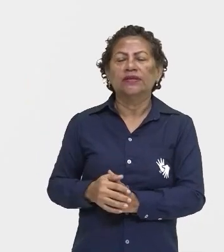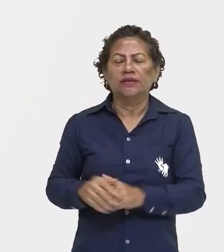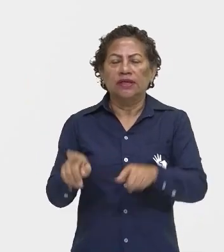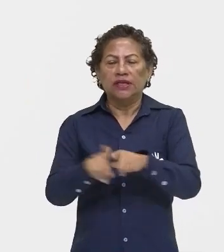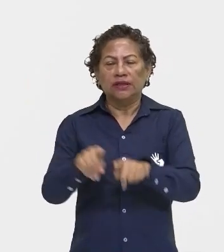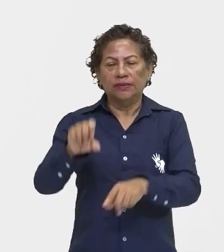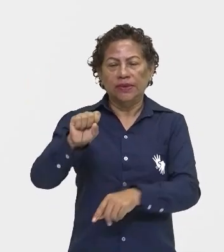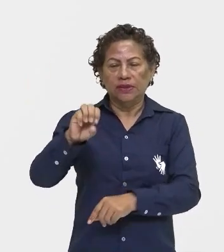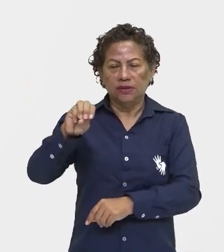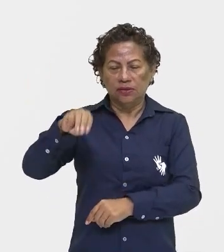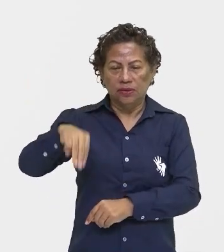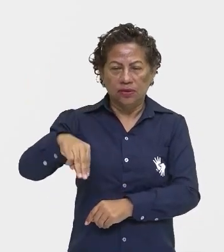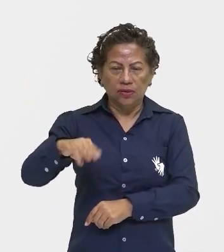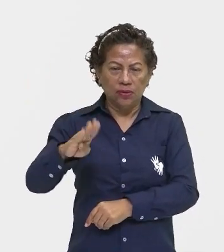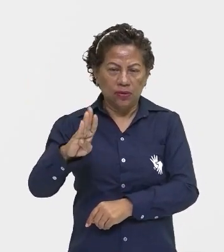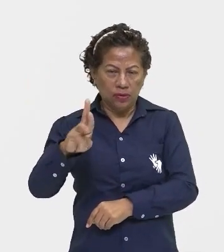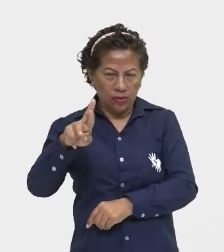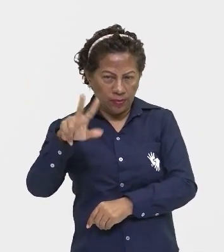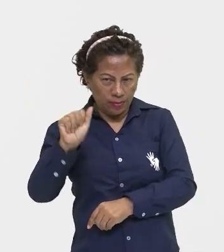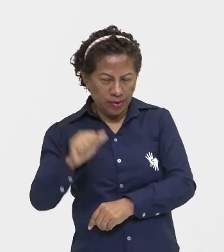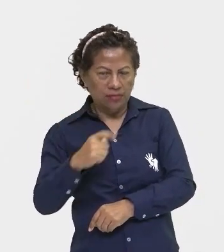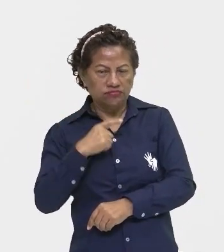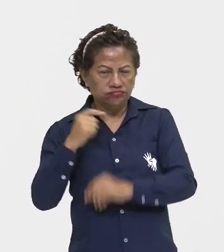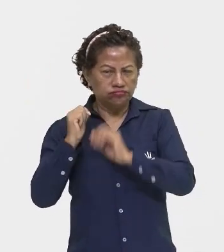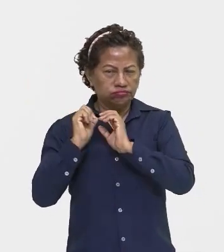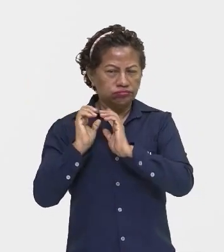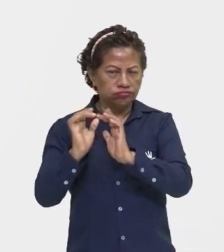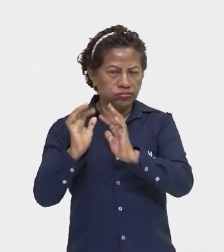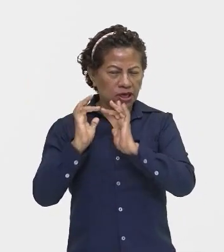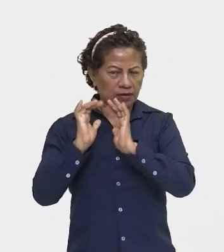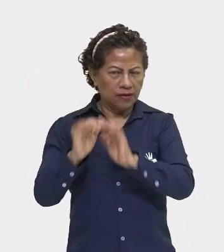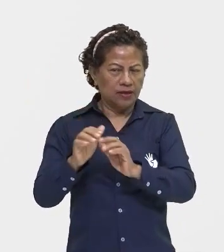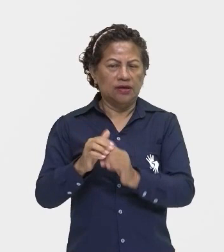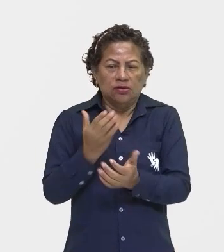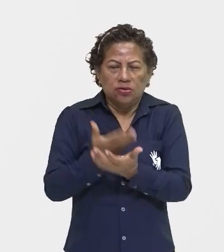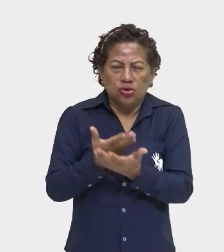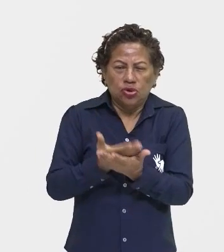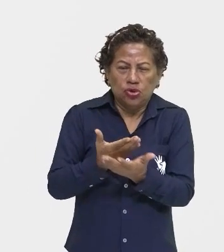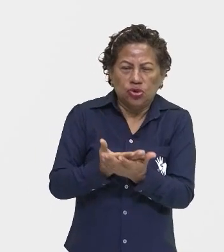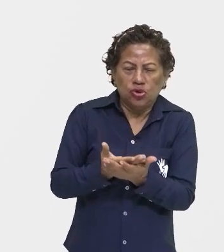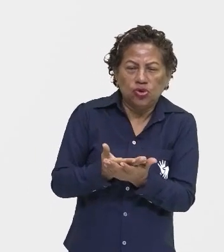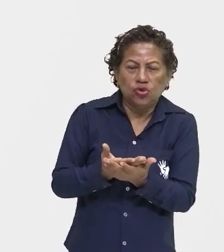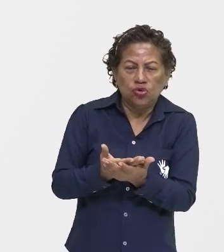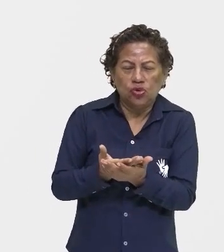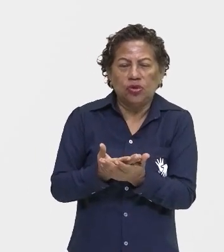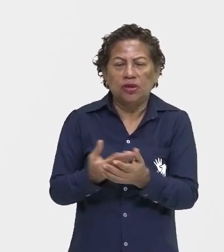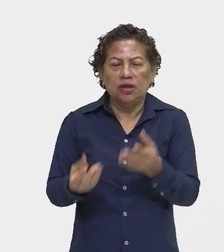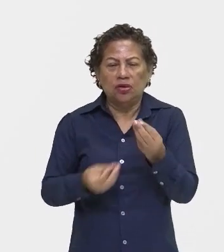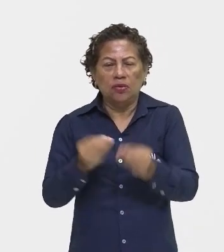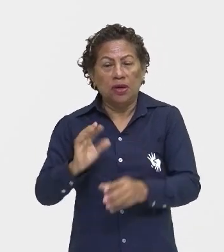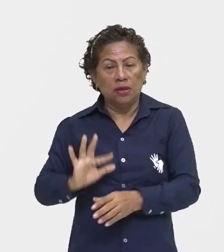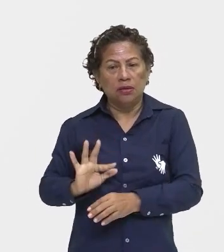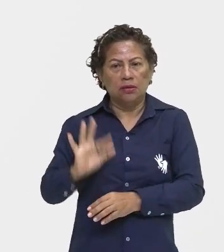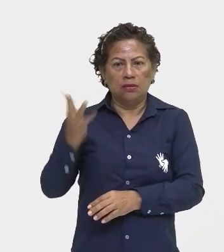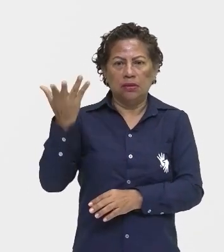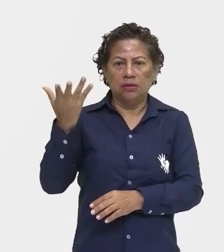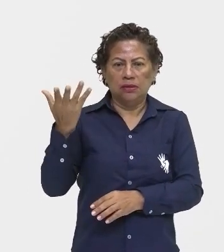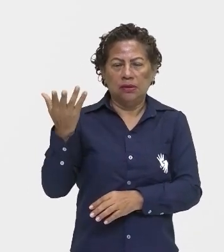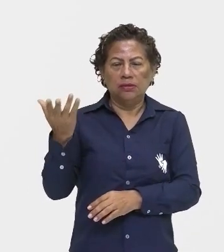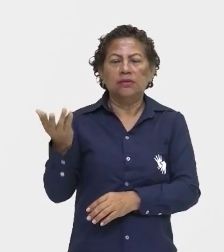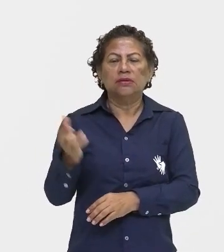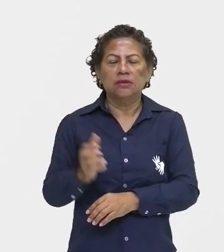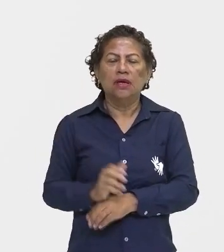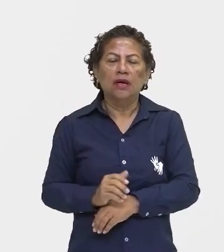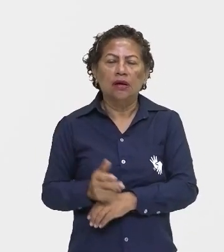da ótica e cinética, aliados à fisiologia do olho humano, constituíram os elementos formadores para a